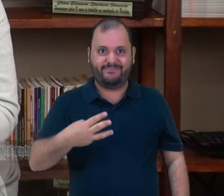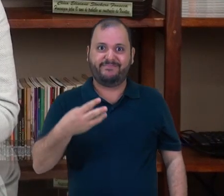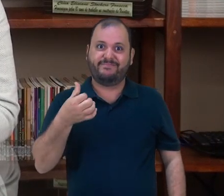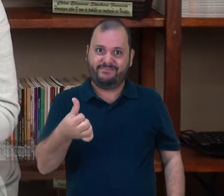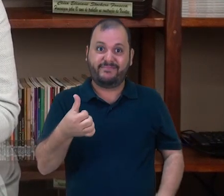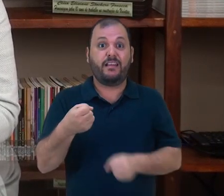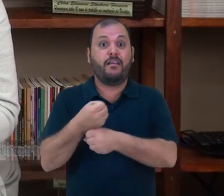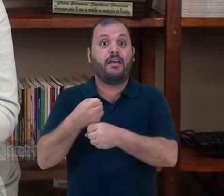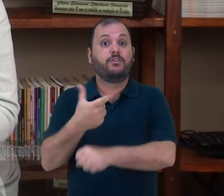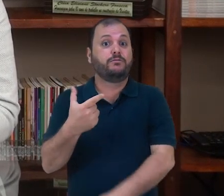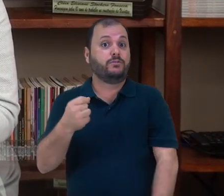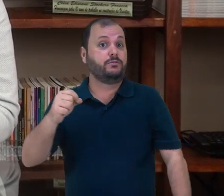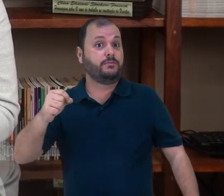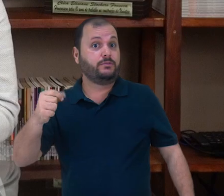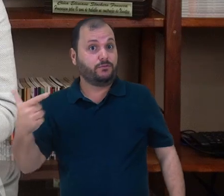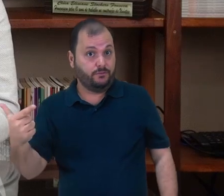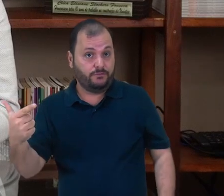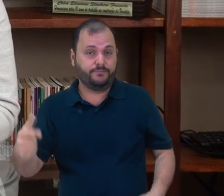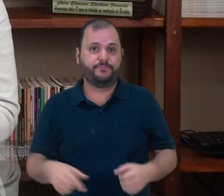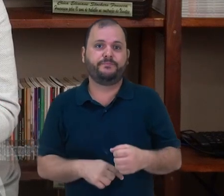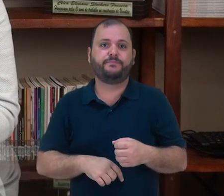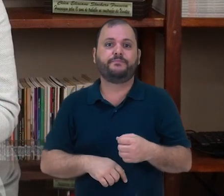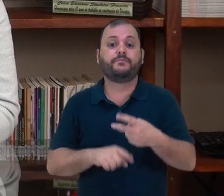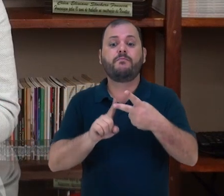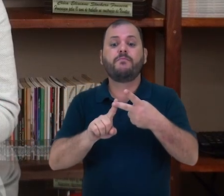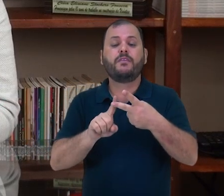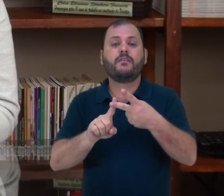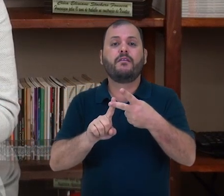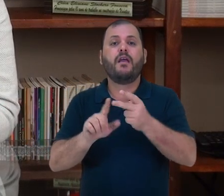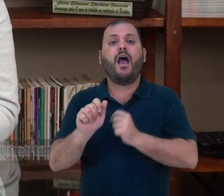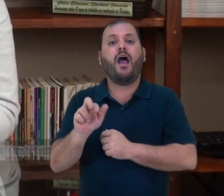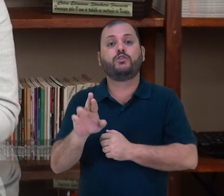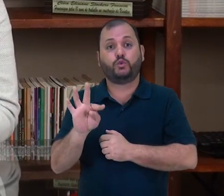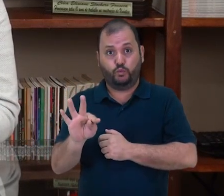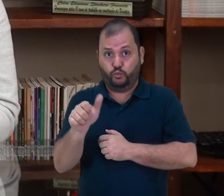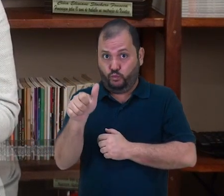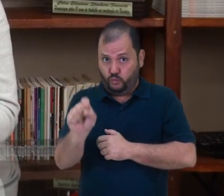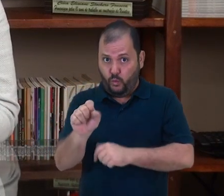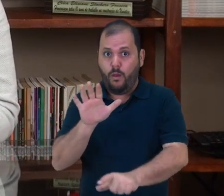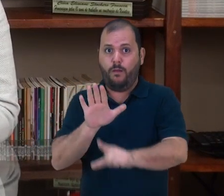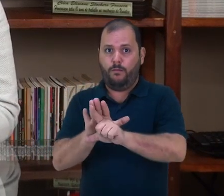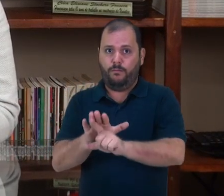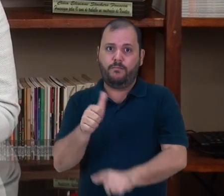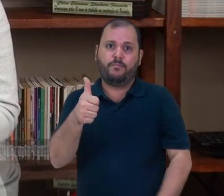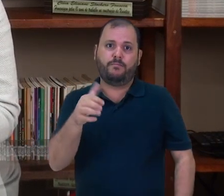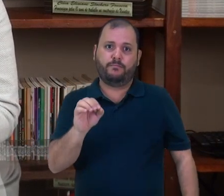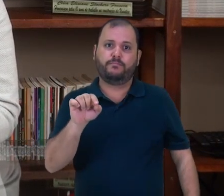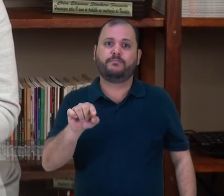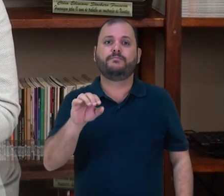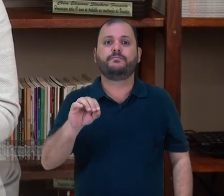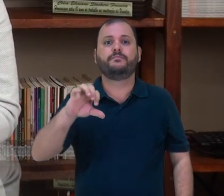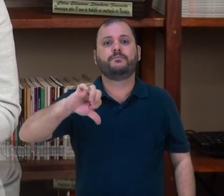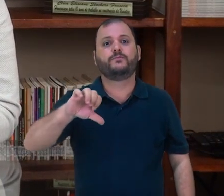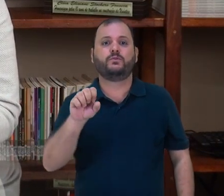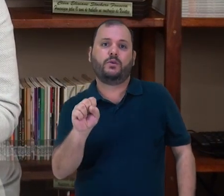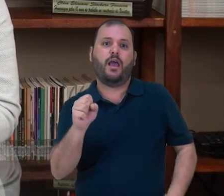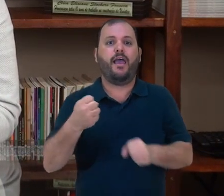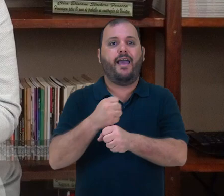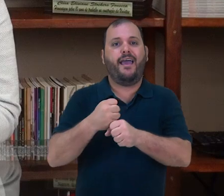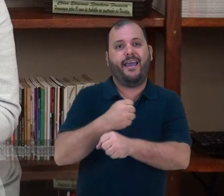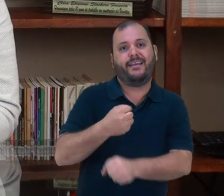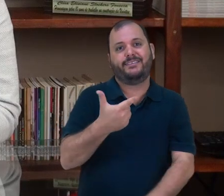da Lei nº 10.098, de 2000. A Lei nº.436, de 2002,